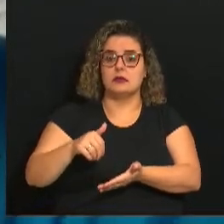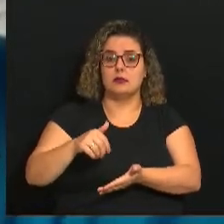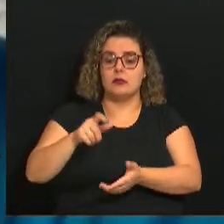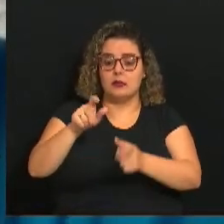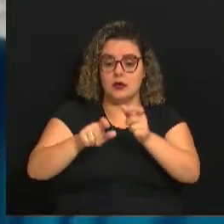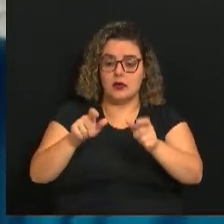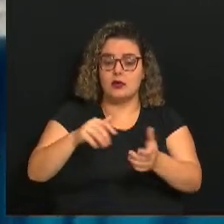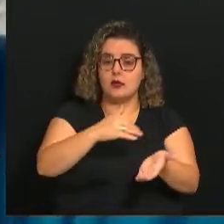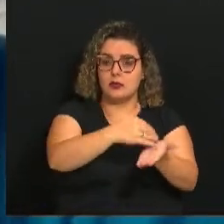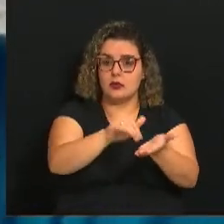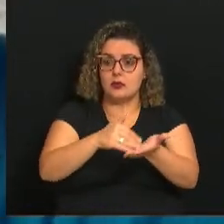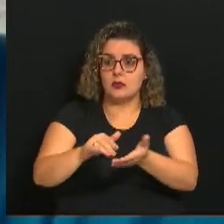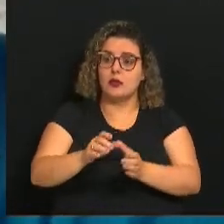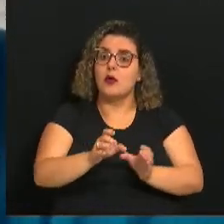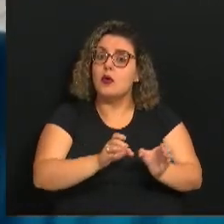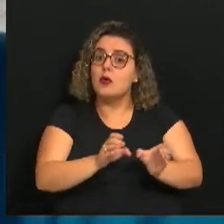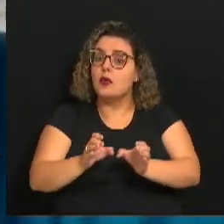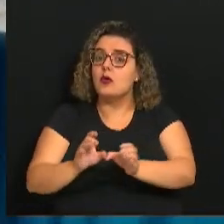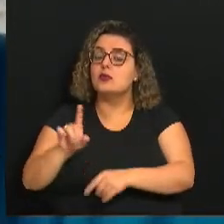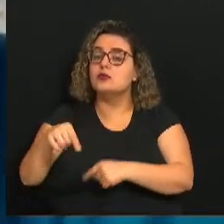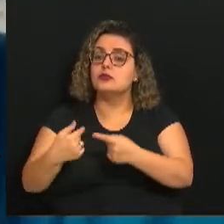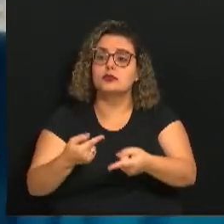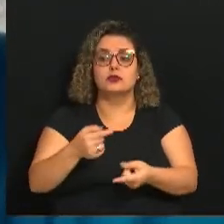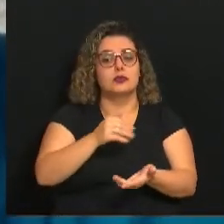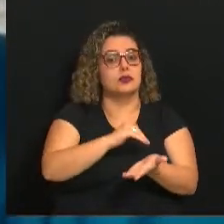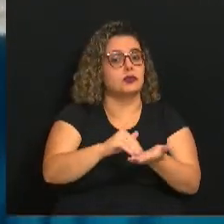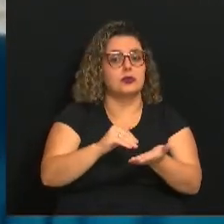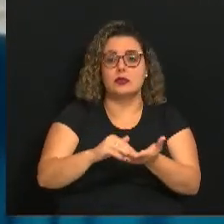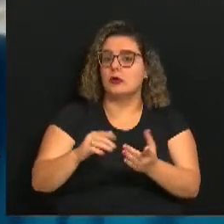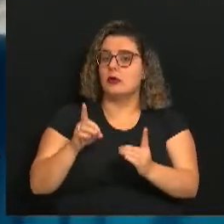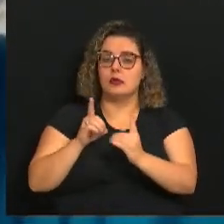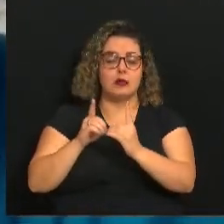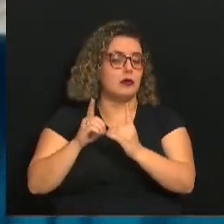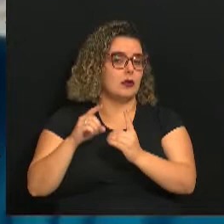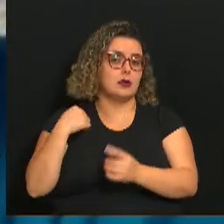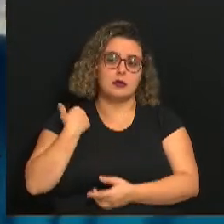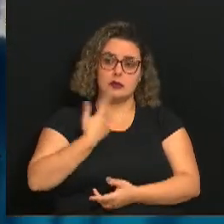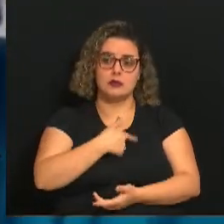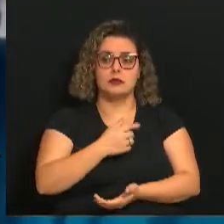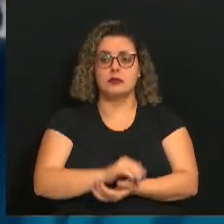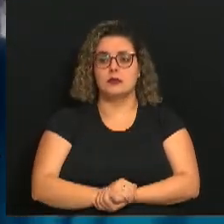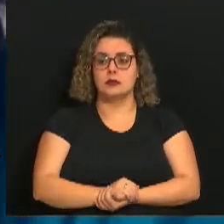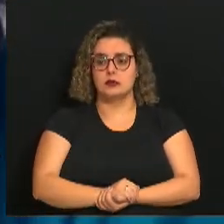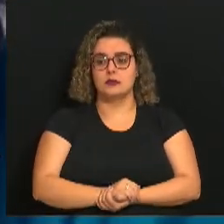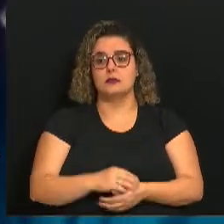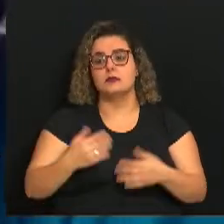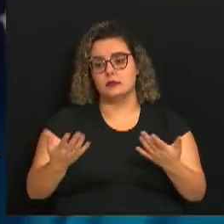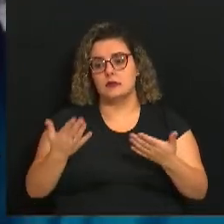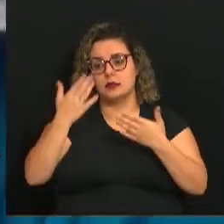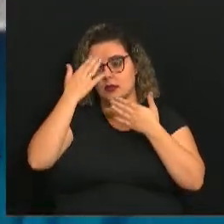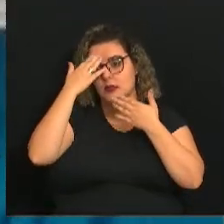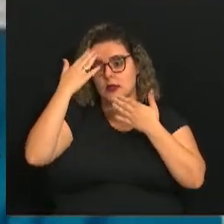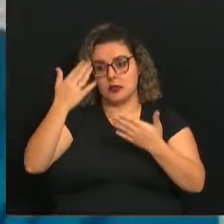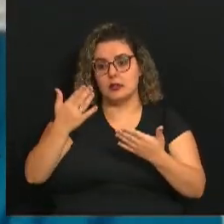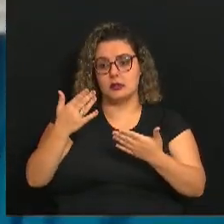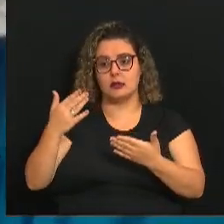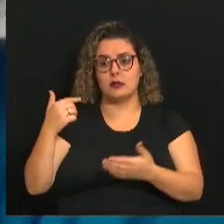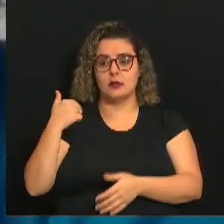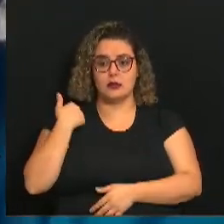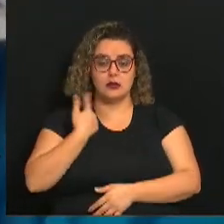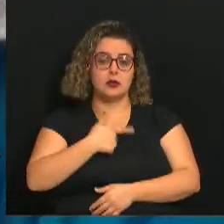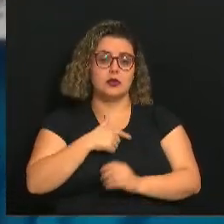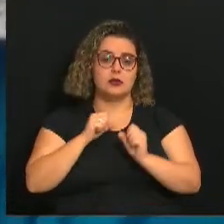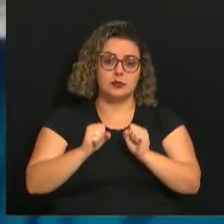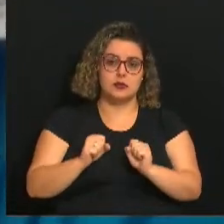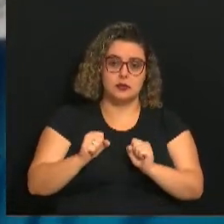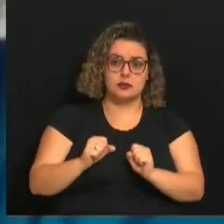outros coordenadores de outras secretarias que não nos atendem, né? Mas é isso, agradecer e tomara que a gente possa ter uma boa